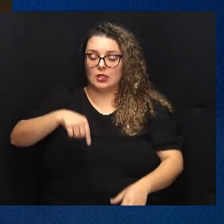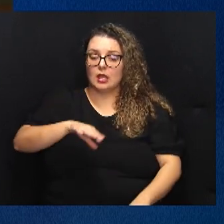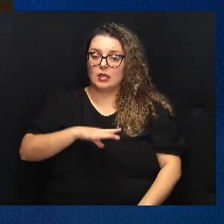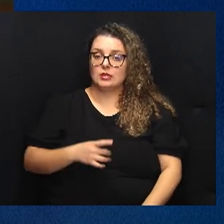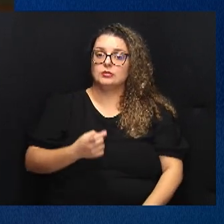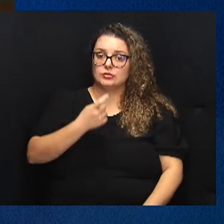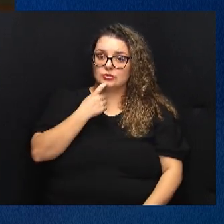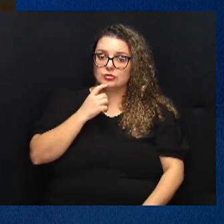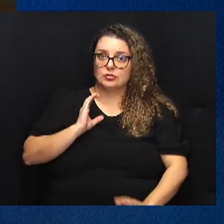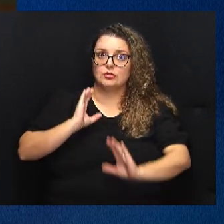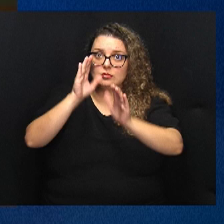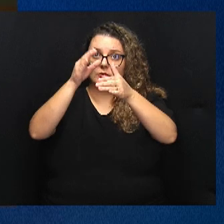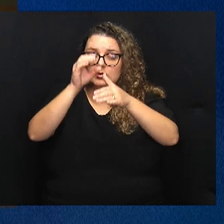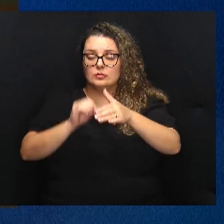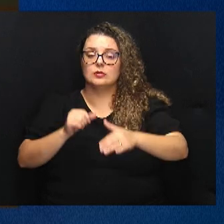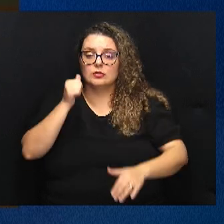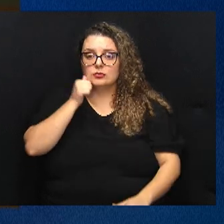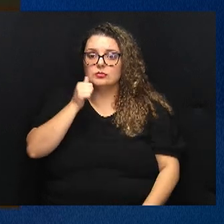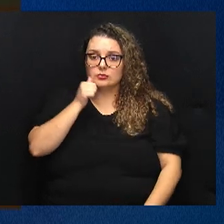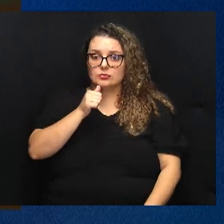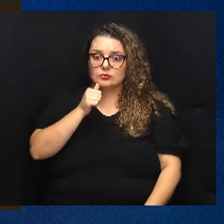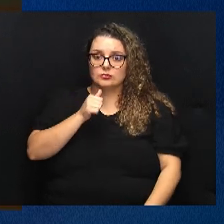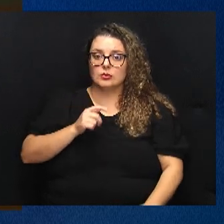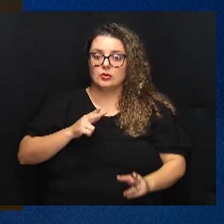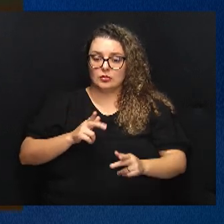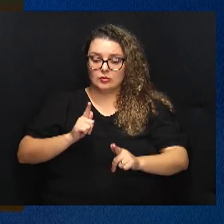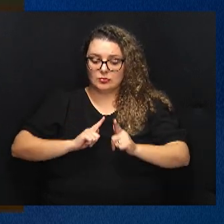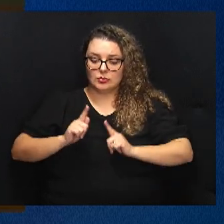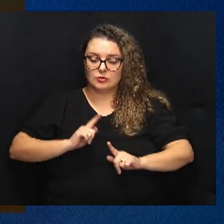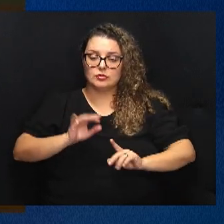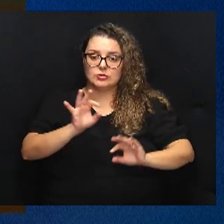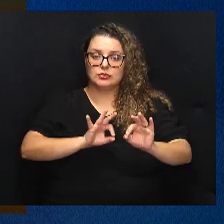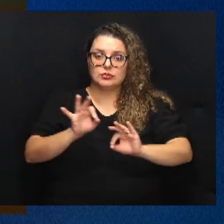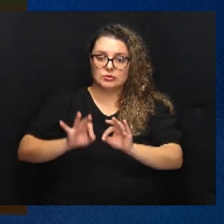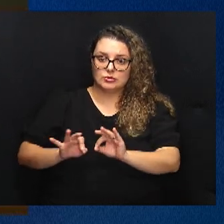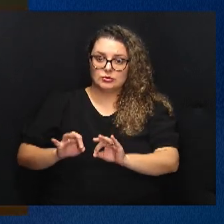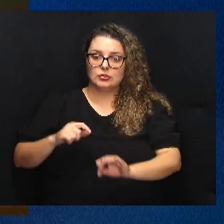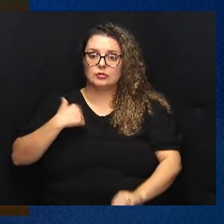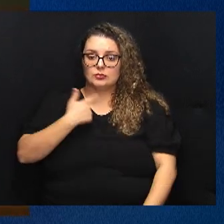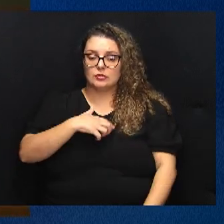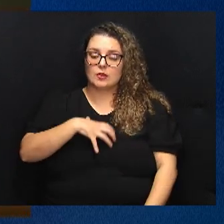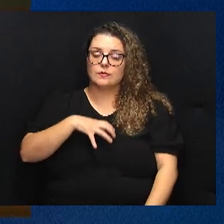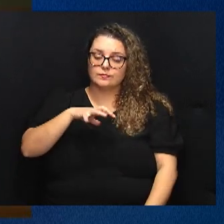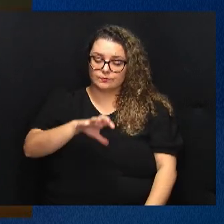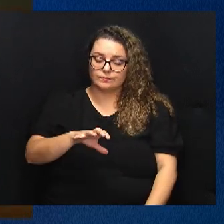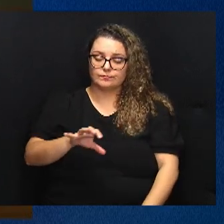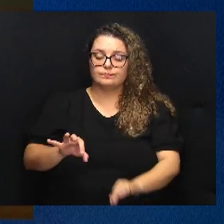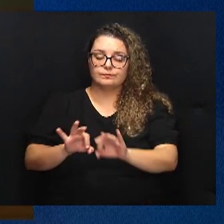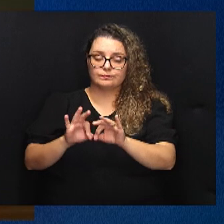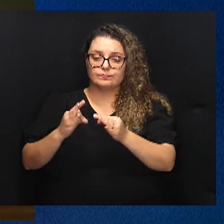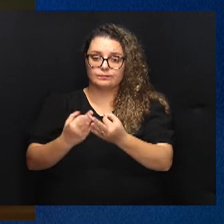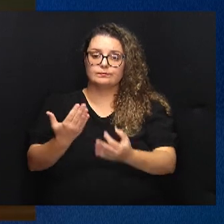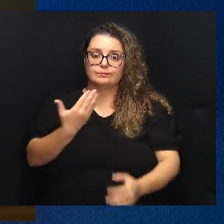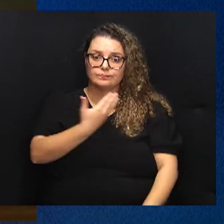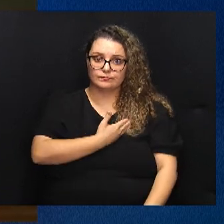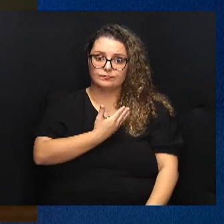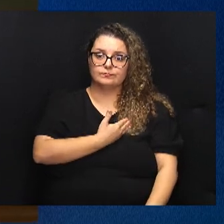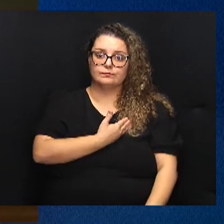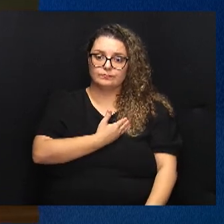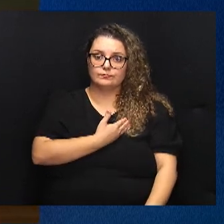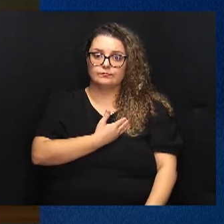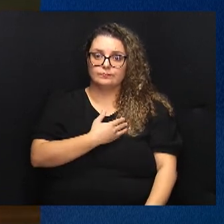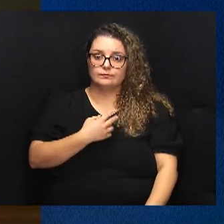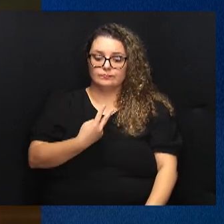Campinas do basquete feminino, estava como gestor do projeto. Nossos sentimentos aos familiares e amigos.